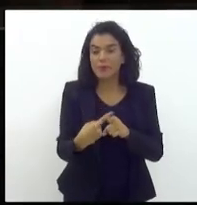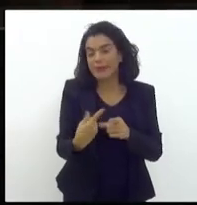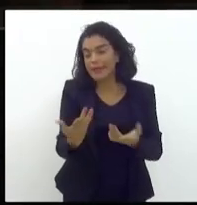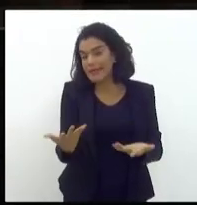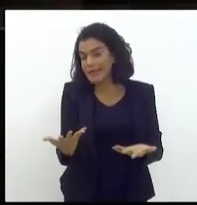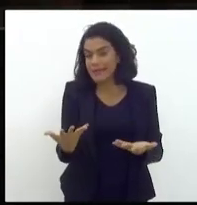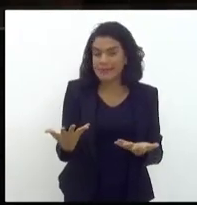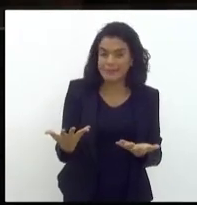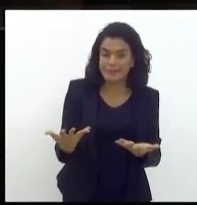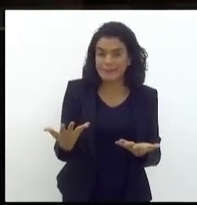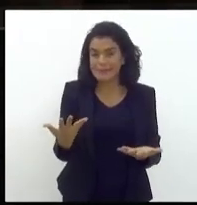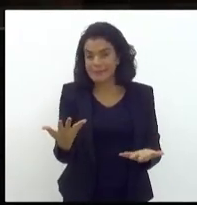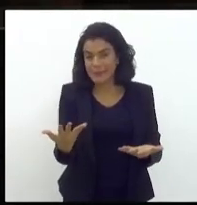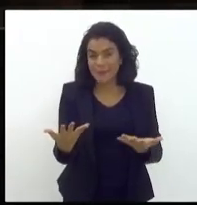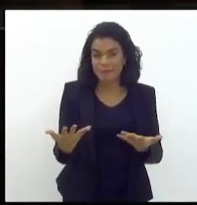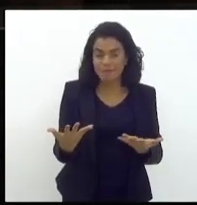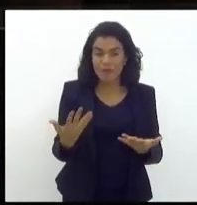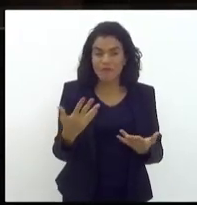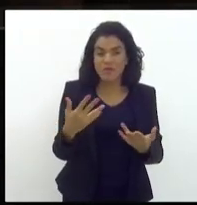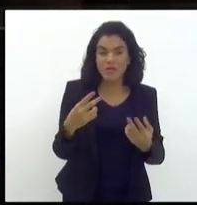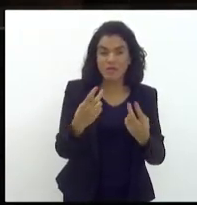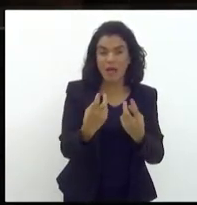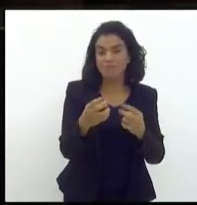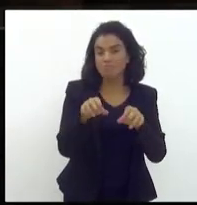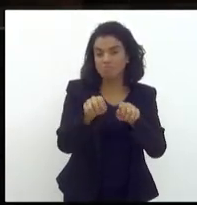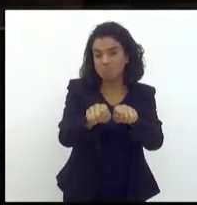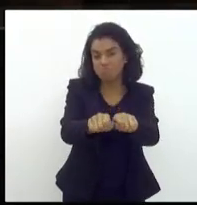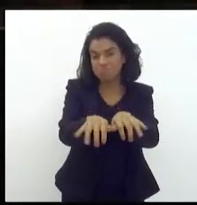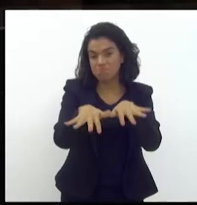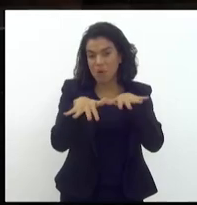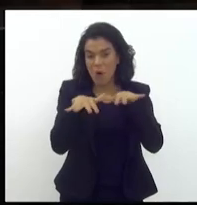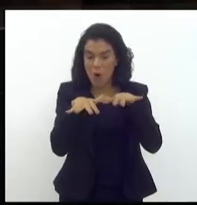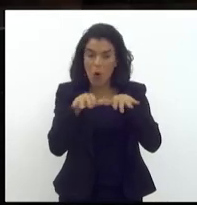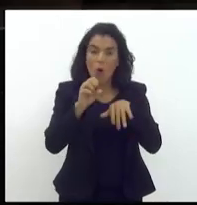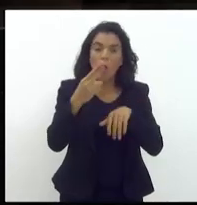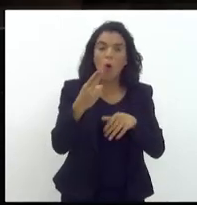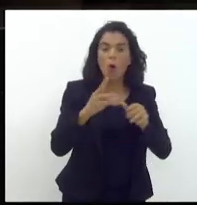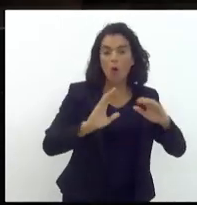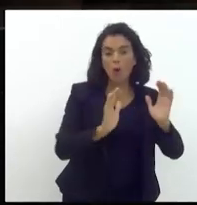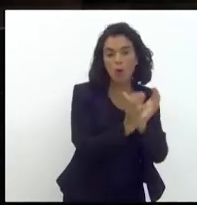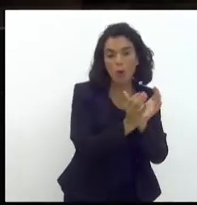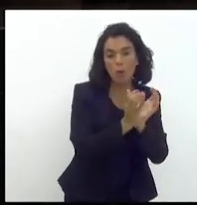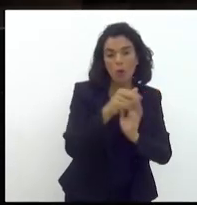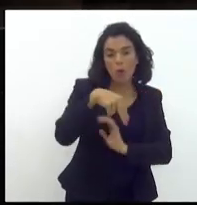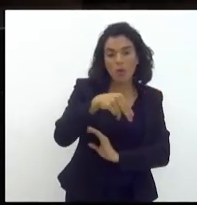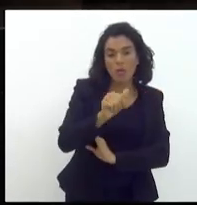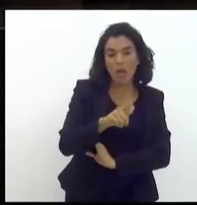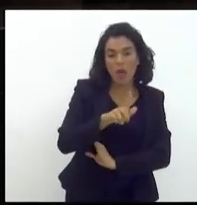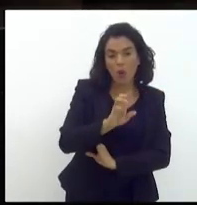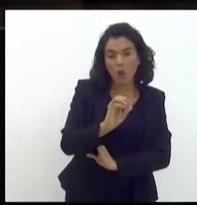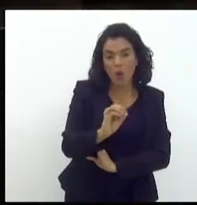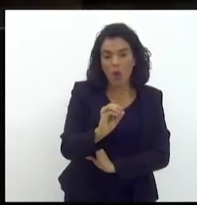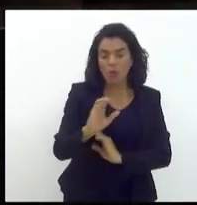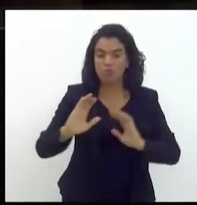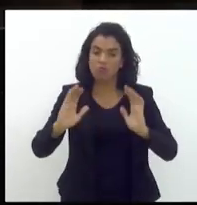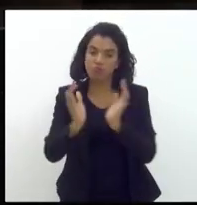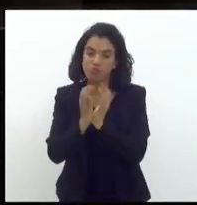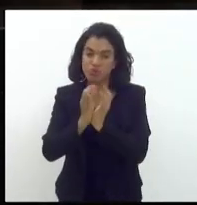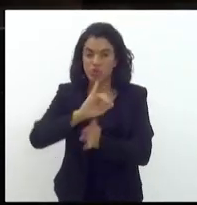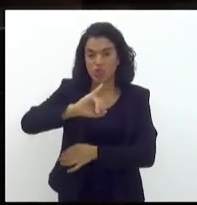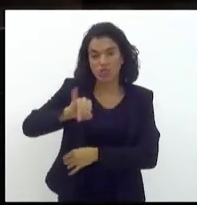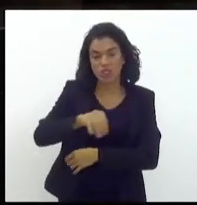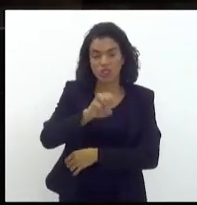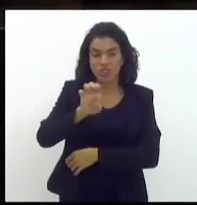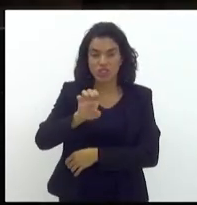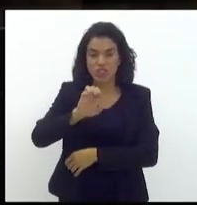tá um auitiva inicial em jejum então eu por exemplo quando falo